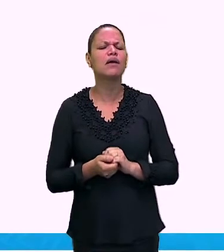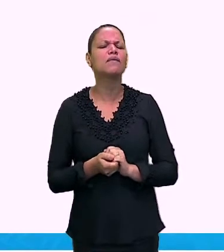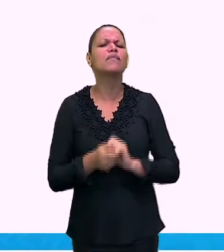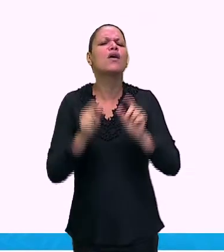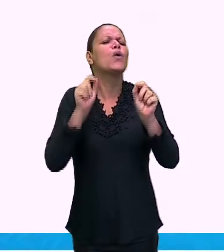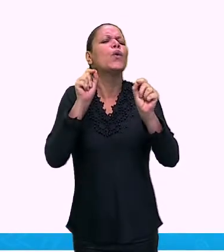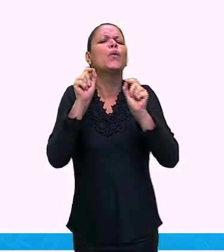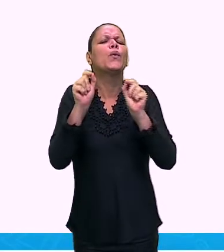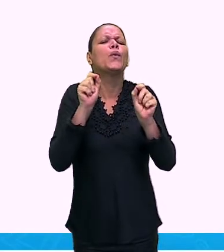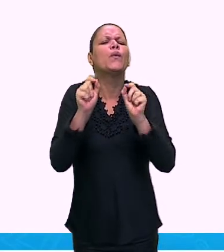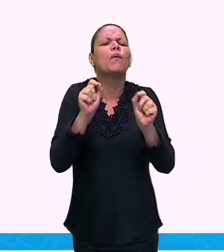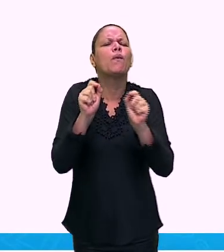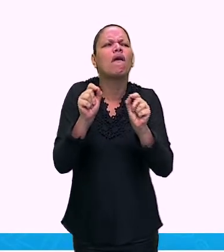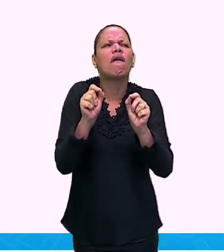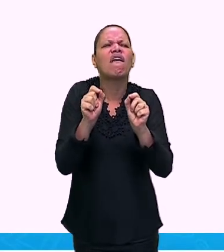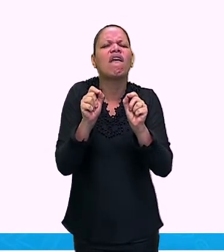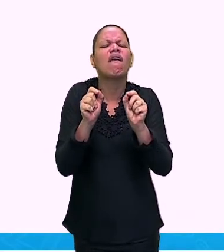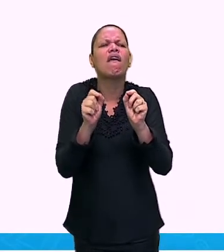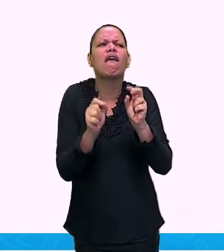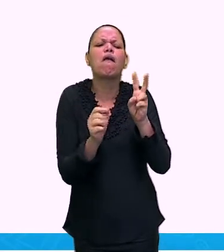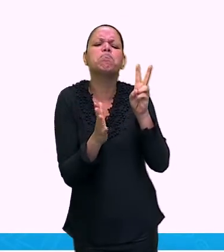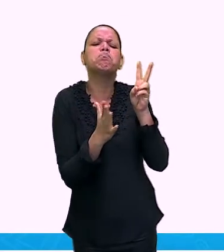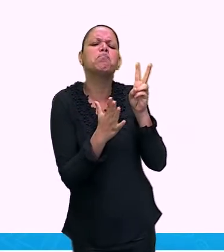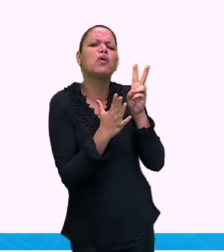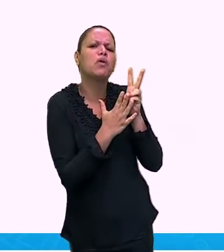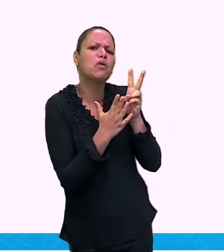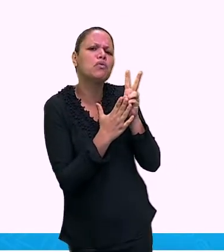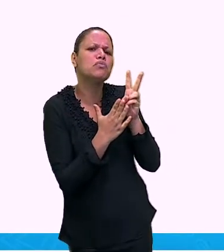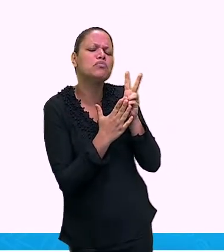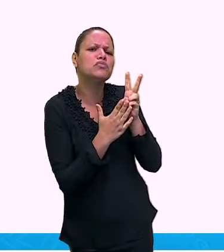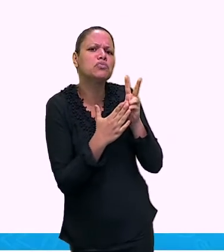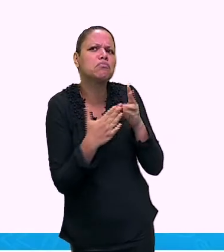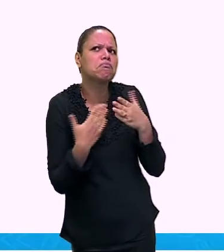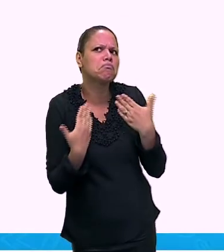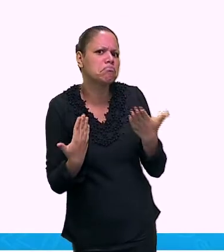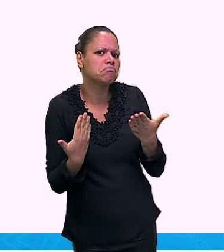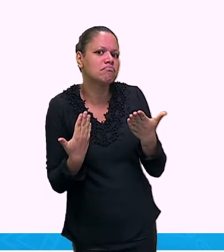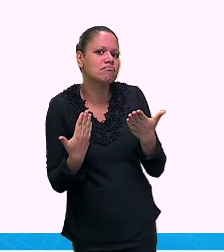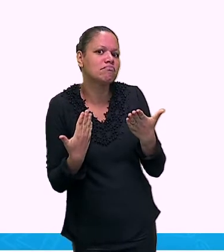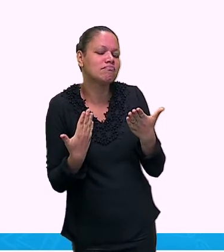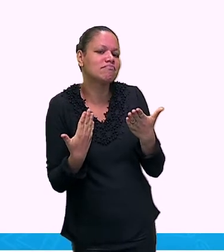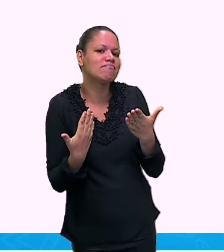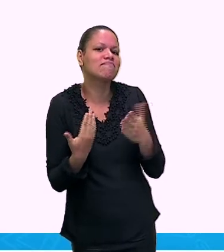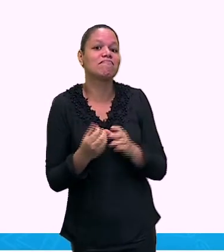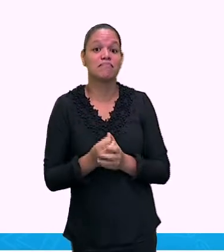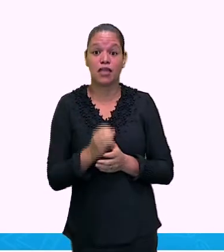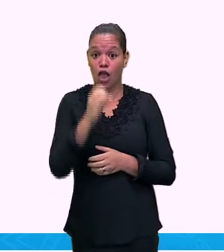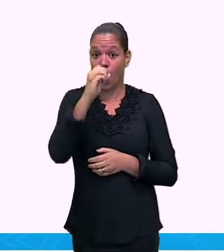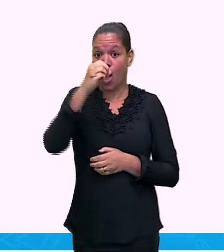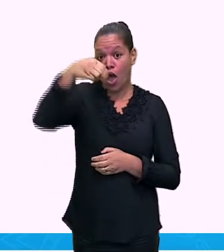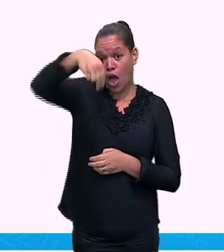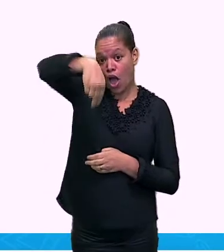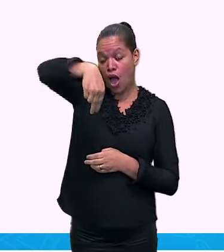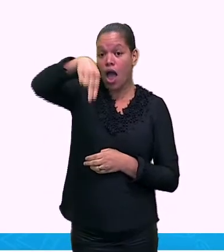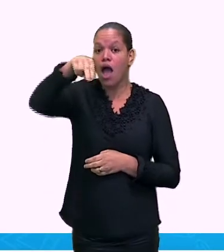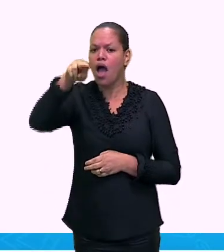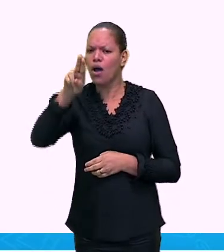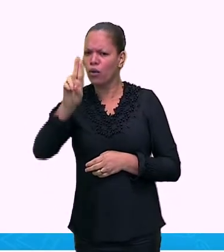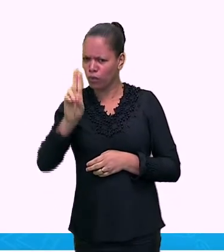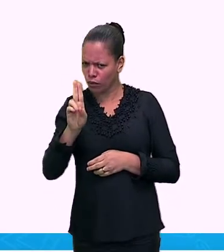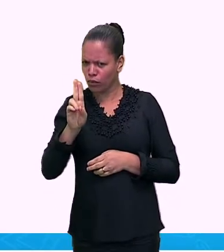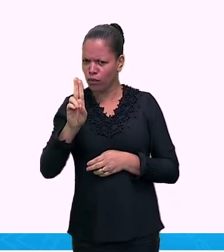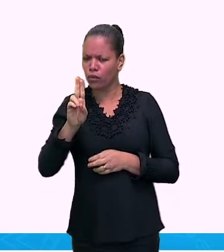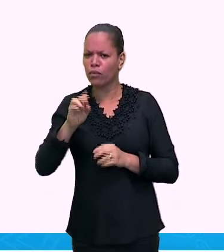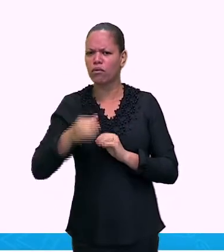é ser índio? Leiam comigo. A Organização das Nações Unidas, ONU,